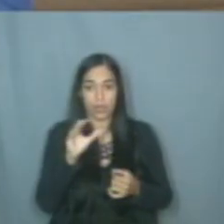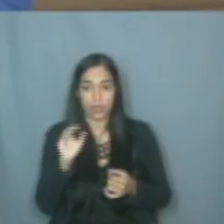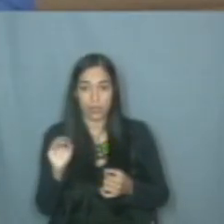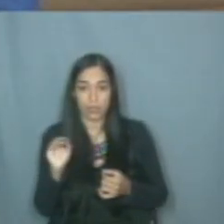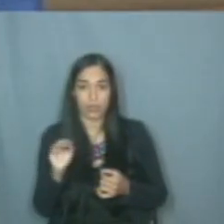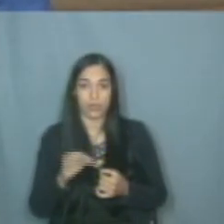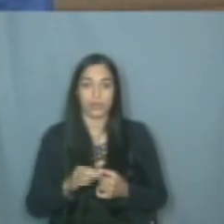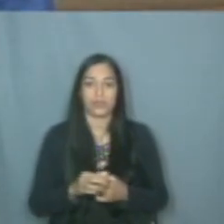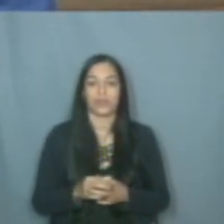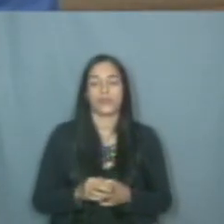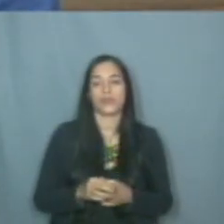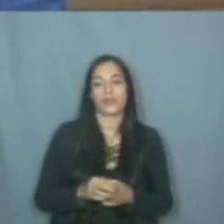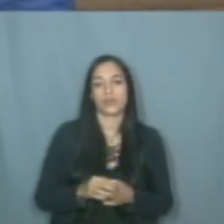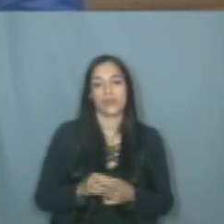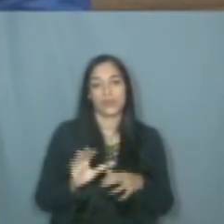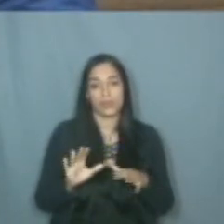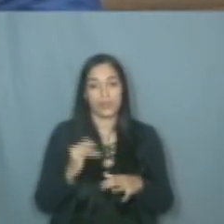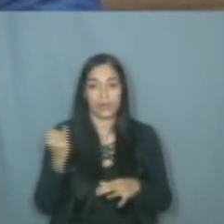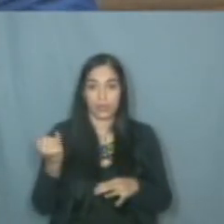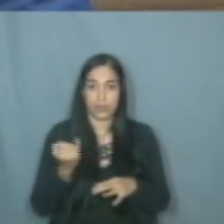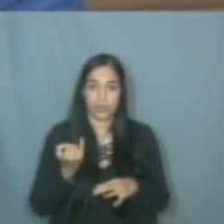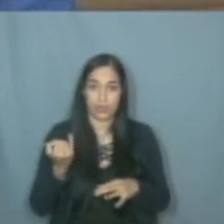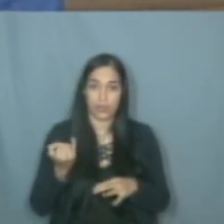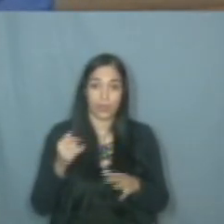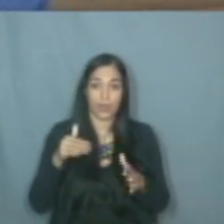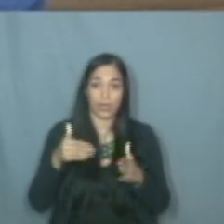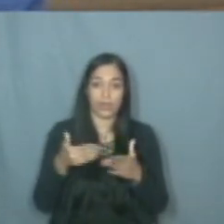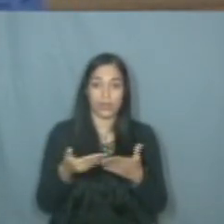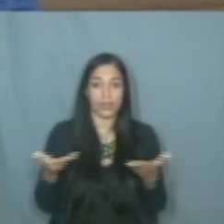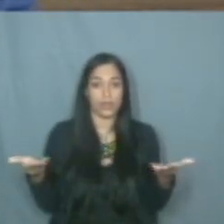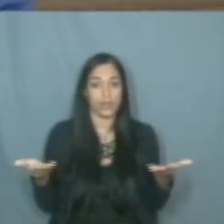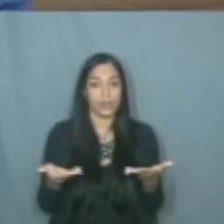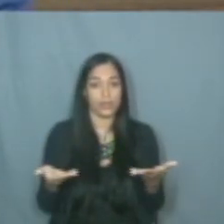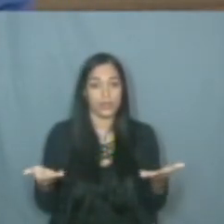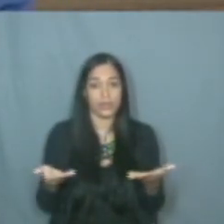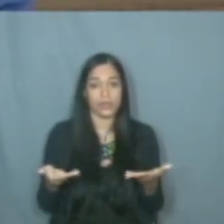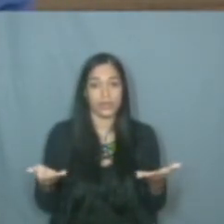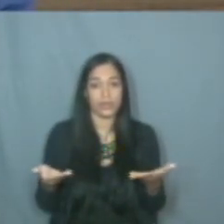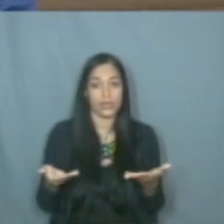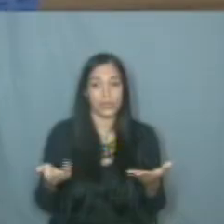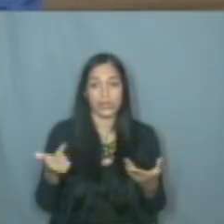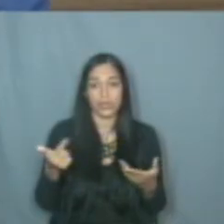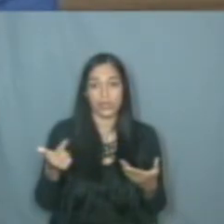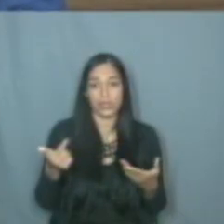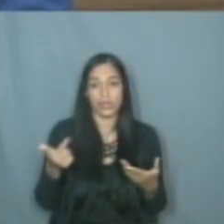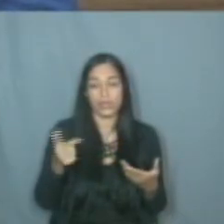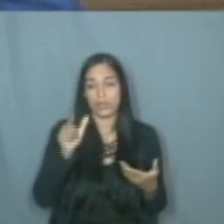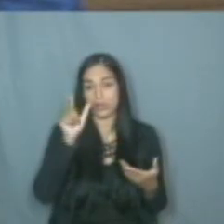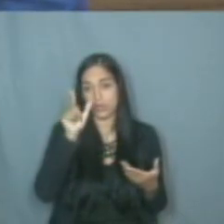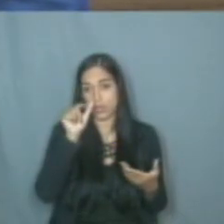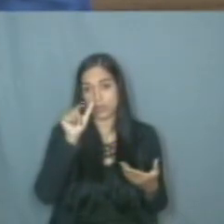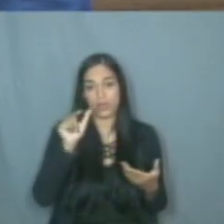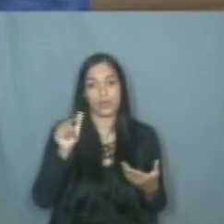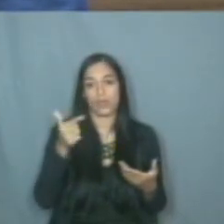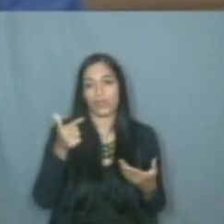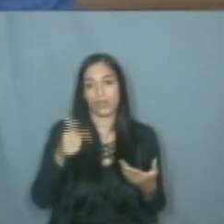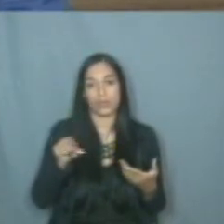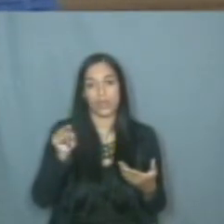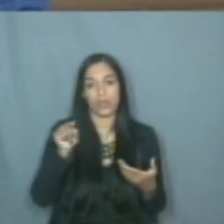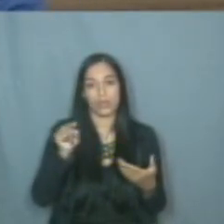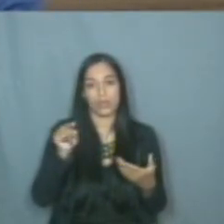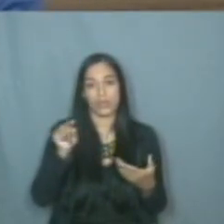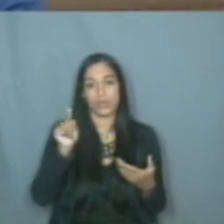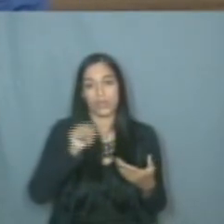maio. Só que tem um detalhe, importante detalhe. Até hoje, não saiu o desligamento do Diário Oficial do município. Então,